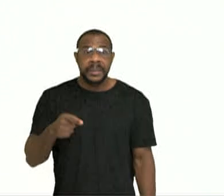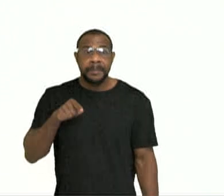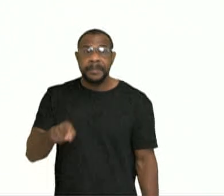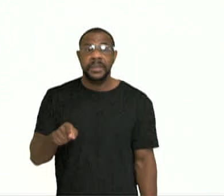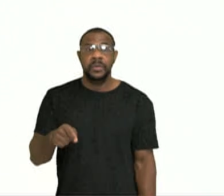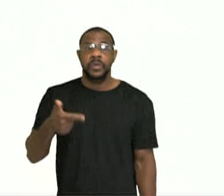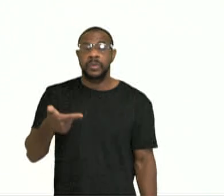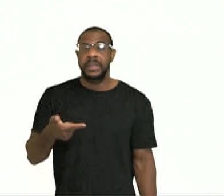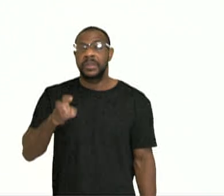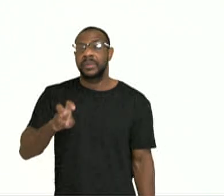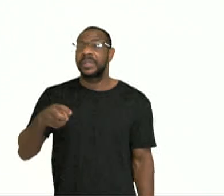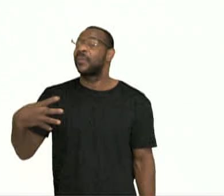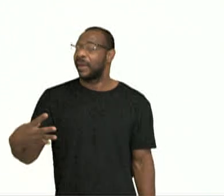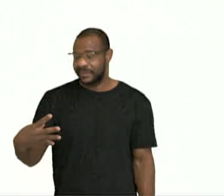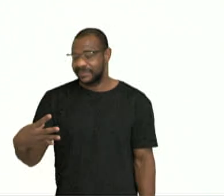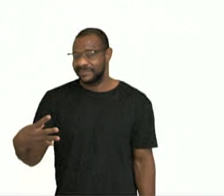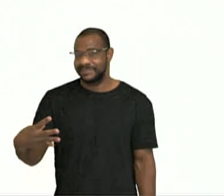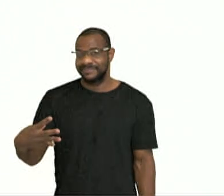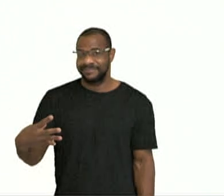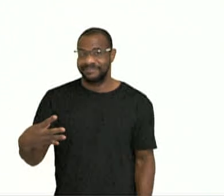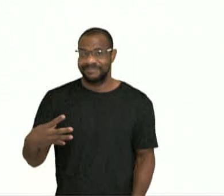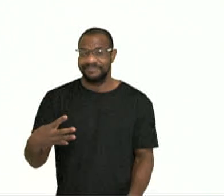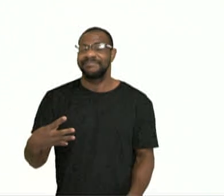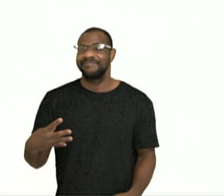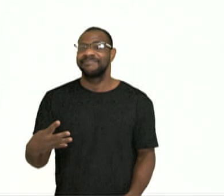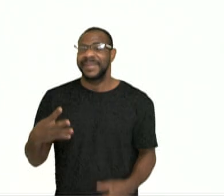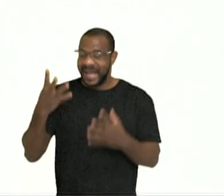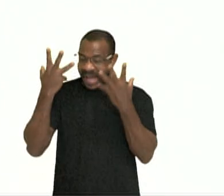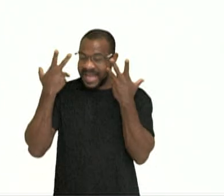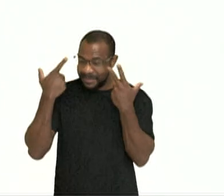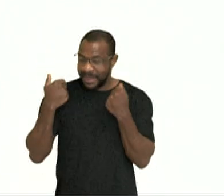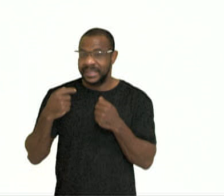12.254, né? Então, que acabam ameaçados.